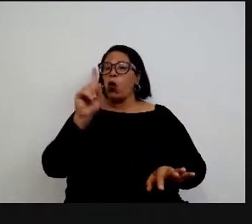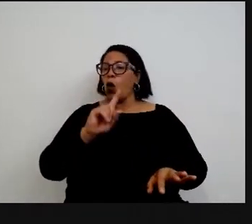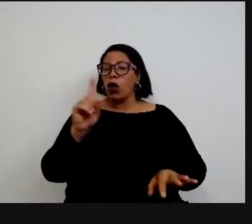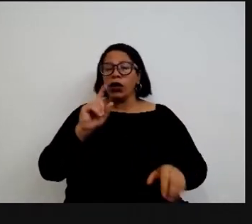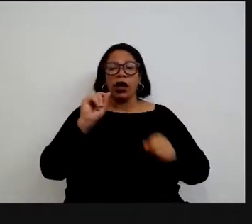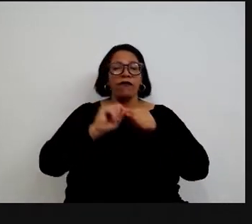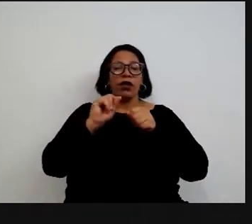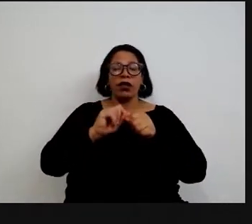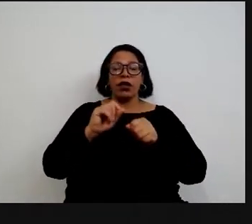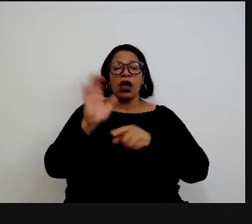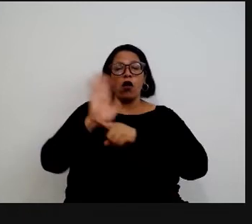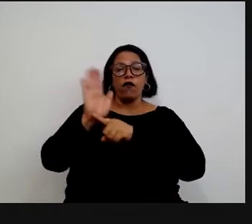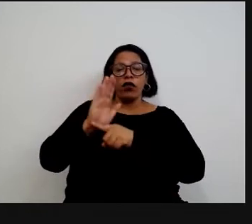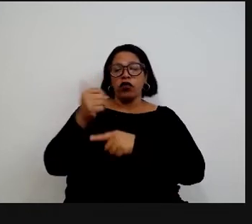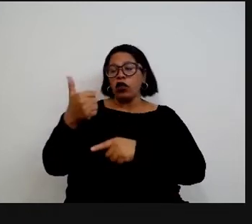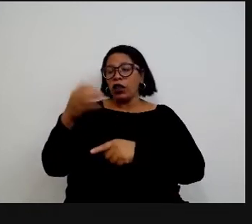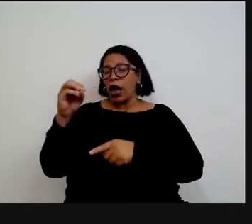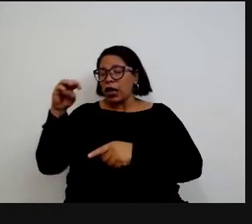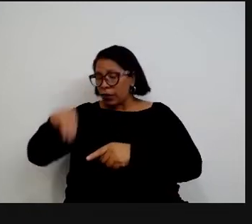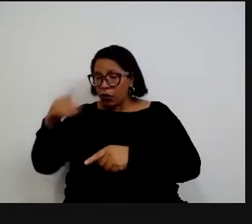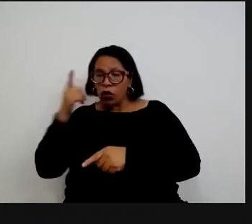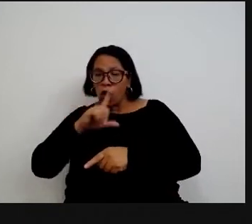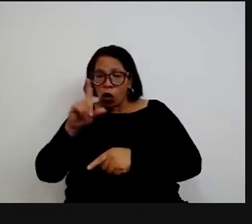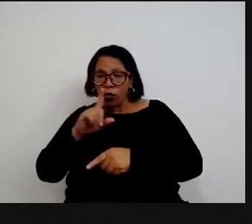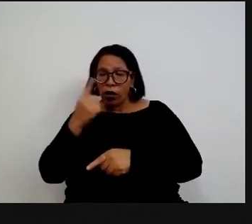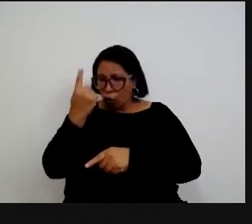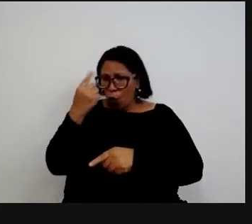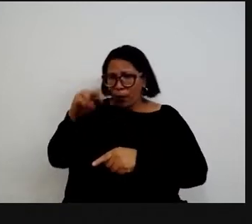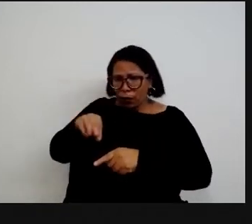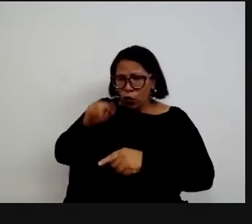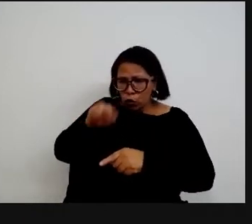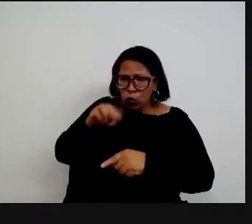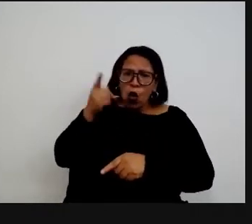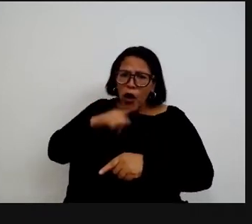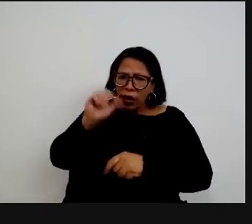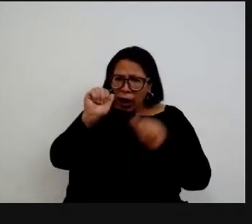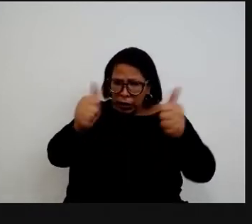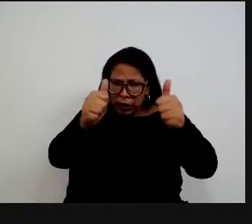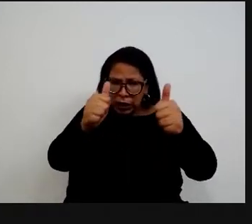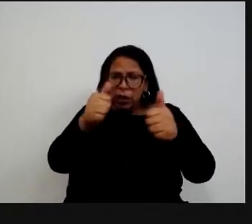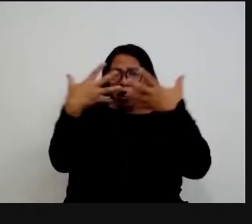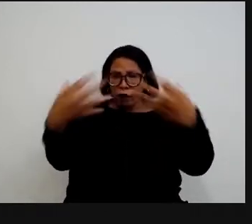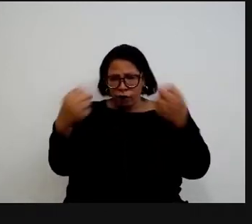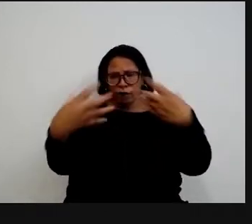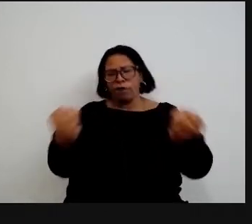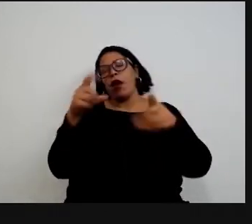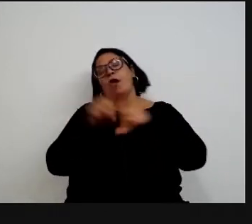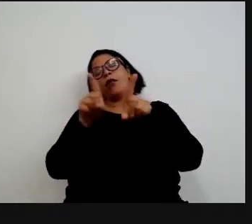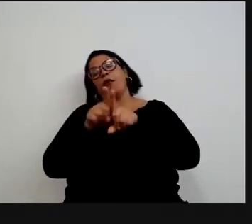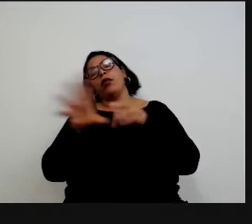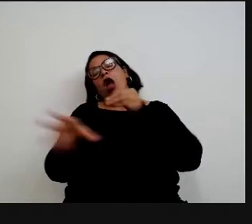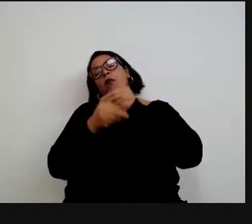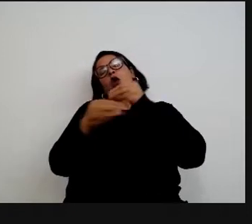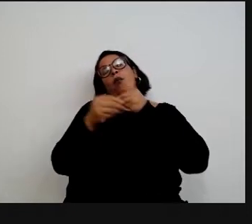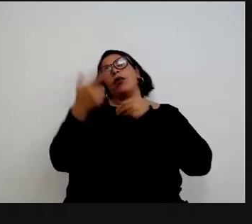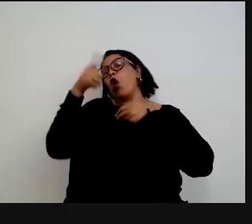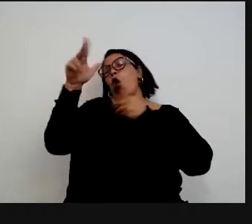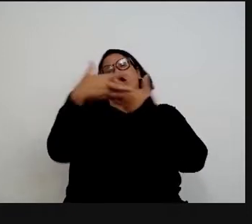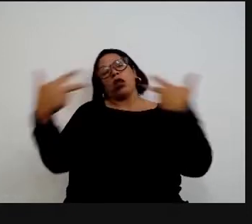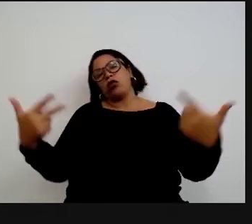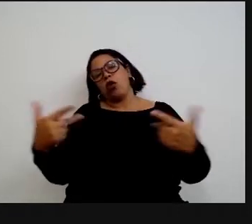um vídeo de 10 minutos, mas consegue fazer de 1 minuto, então vamos fazer de 1 minuto, 2 minutos com ele, e vamos complementar isso com